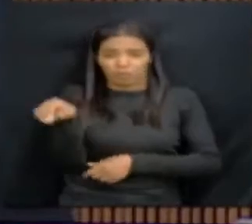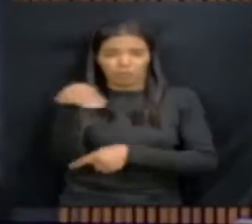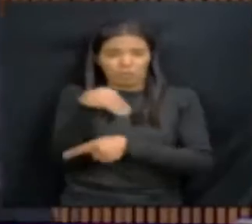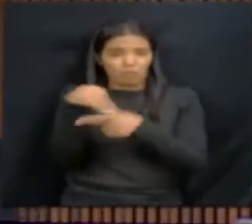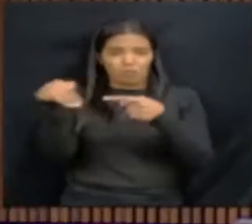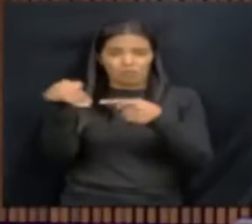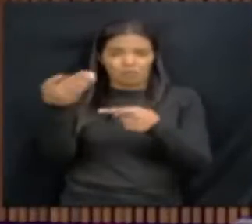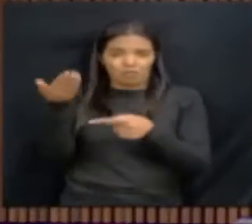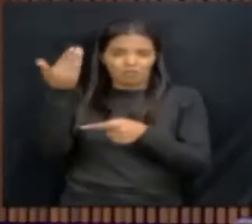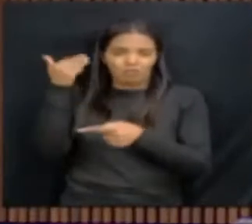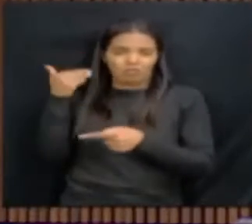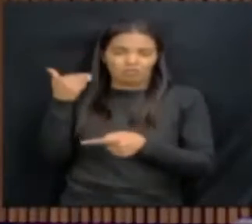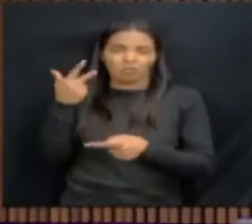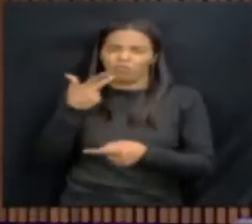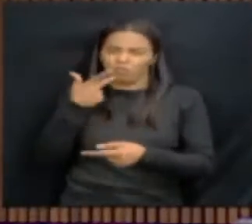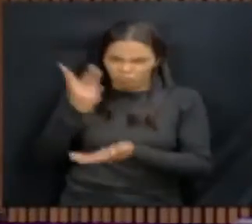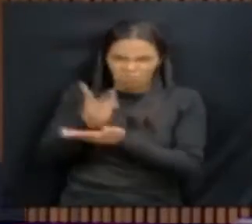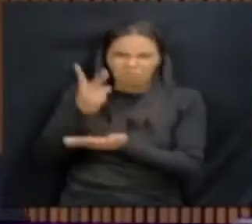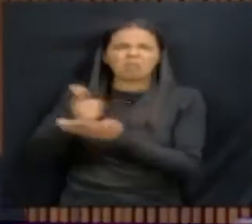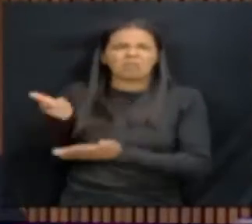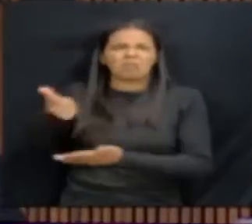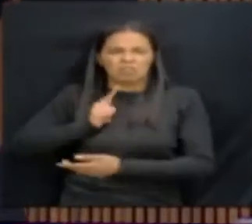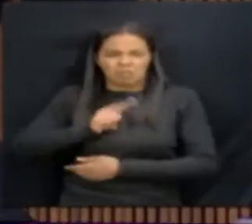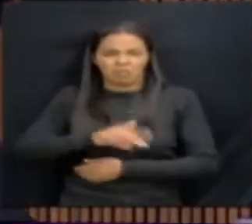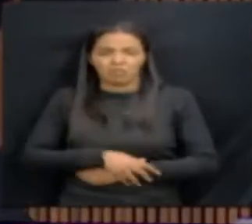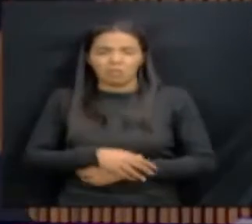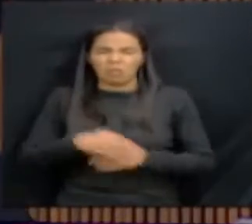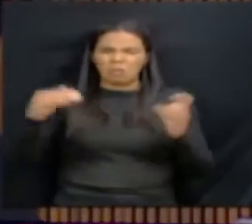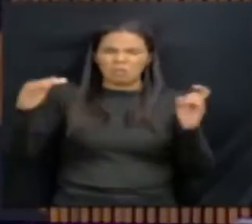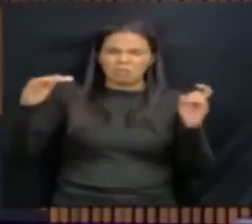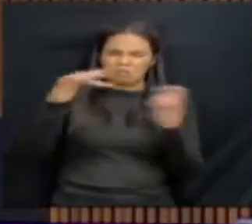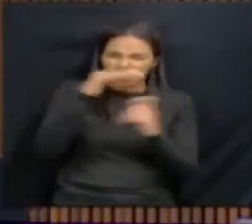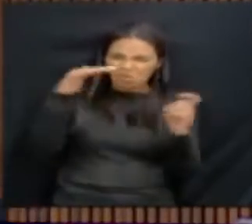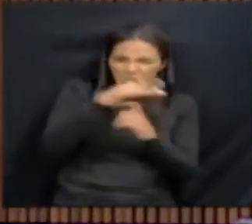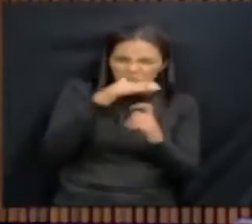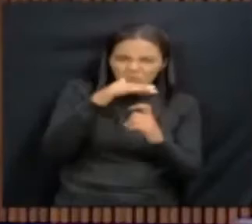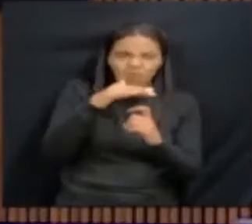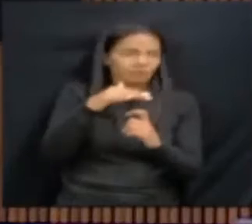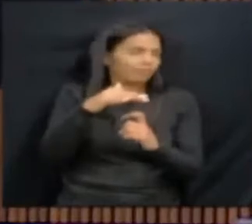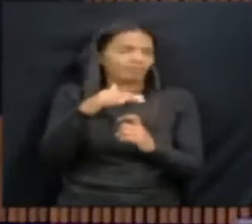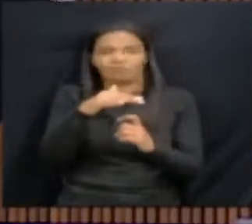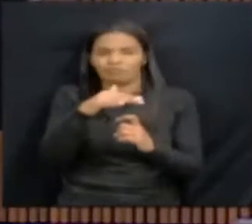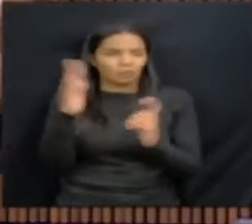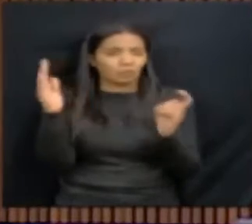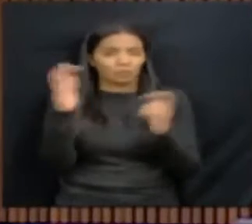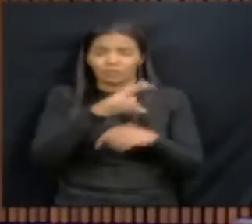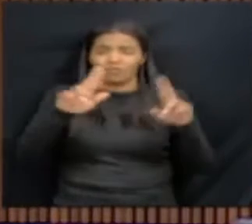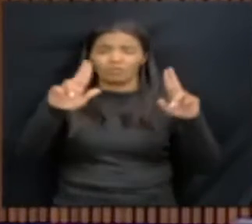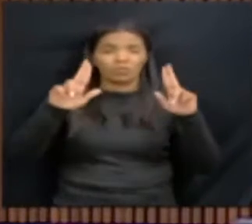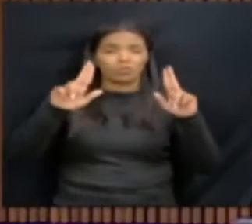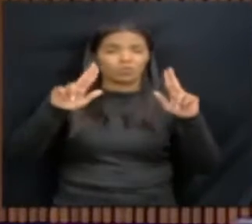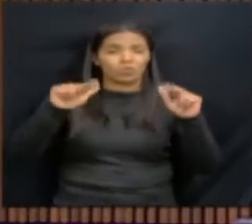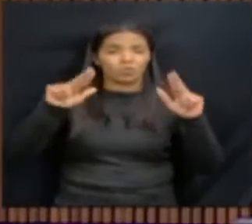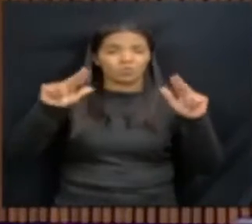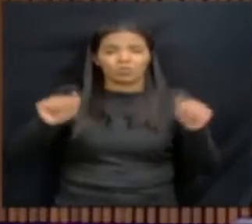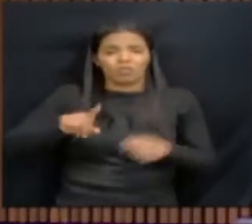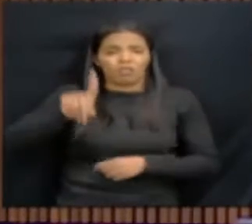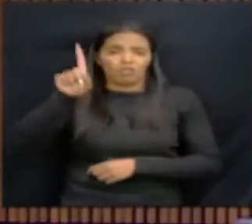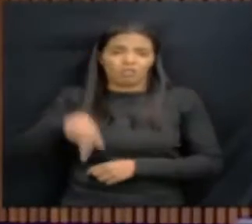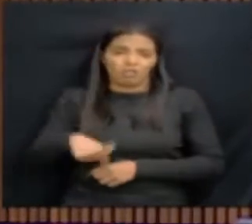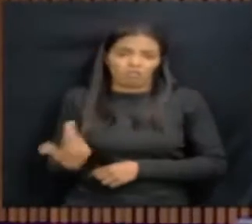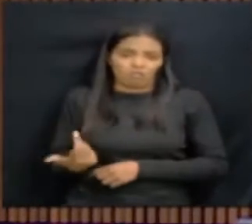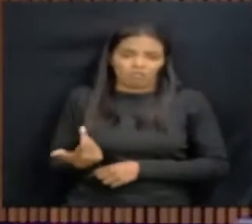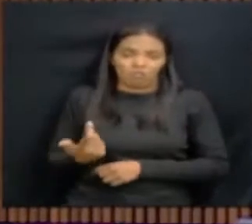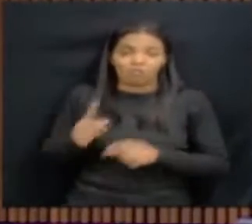sempre diziam que existia. Que mito! Mito nunca foi, nunca será. O que eu quero